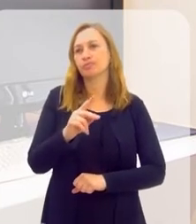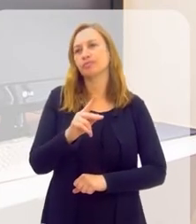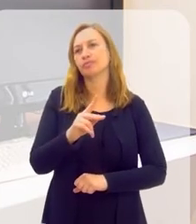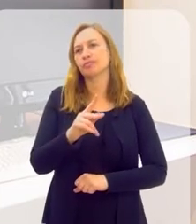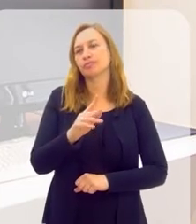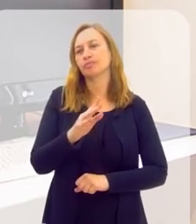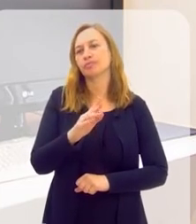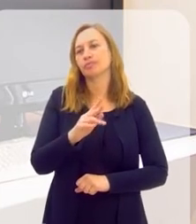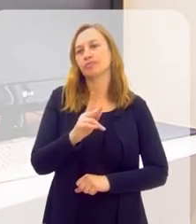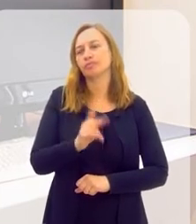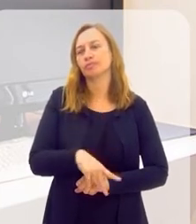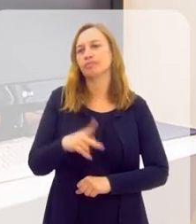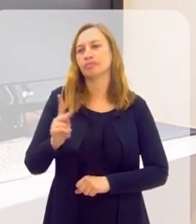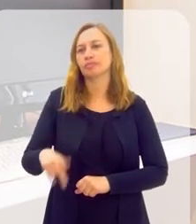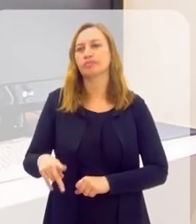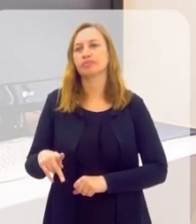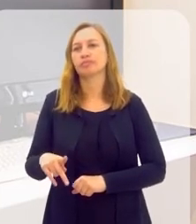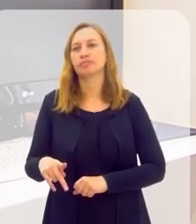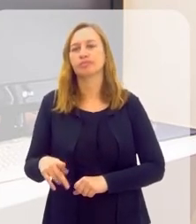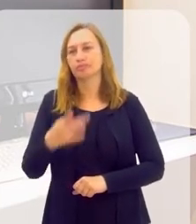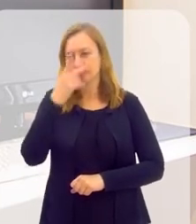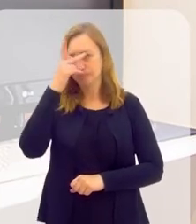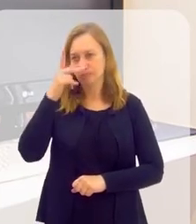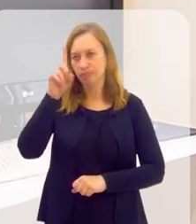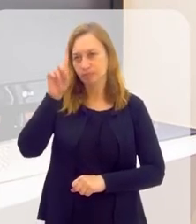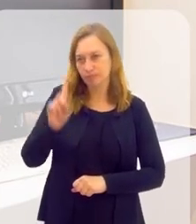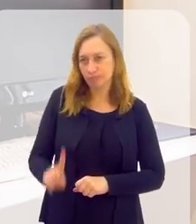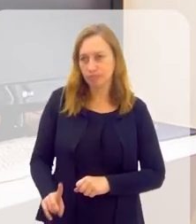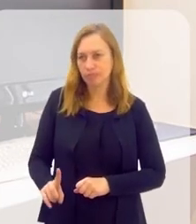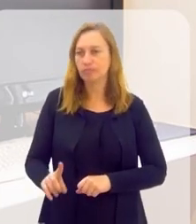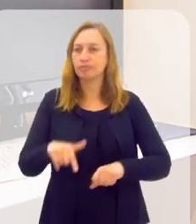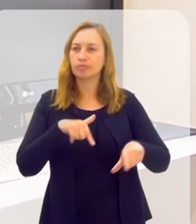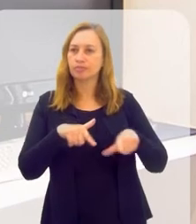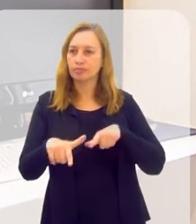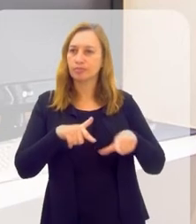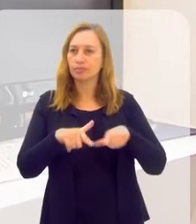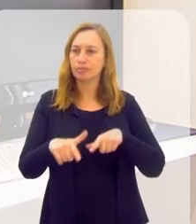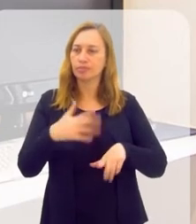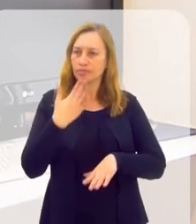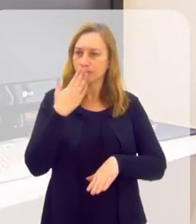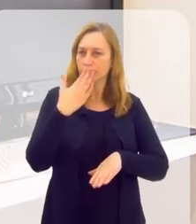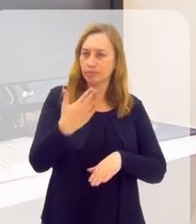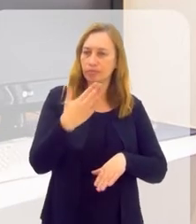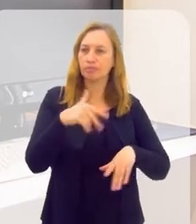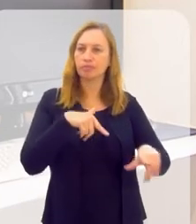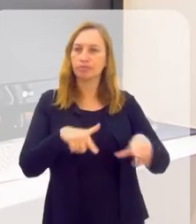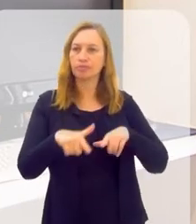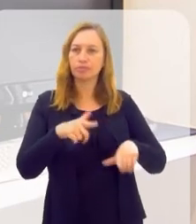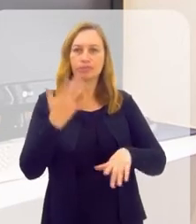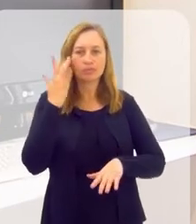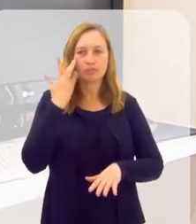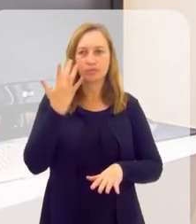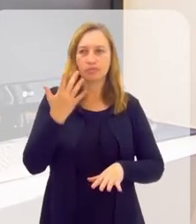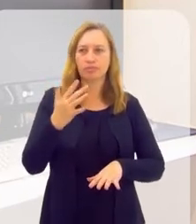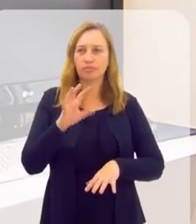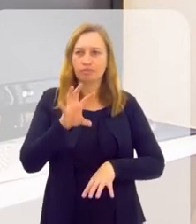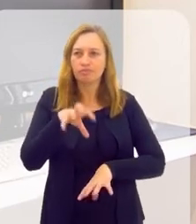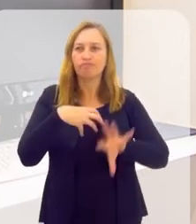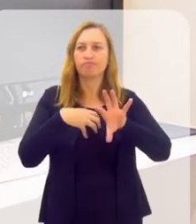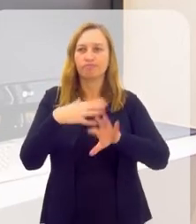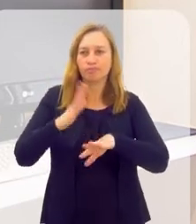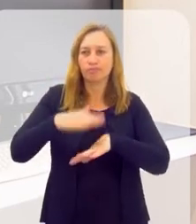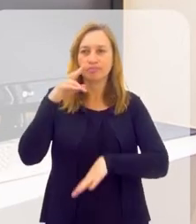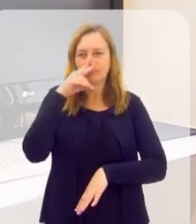com deficiência para trabalhar nesse, para fazer esse tipo de trabalho? Porque eu acho que a identificação fica